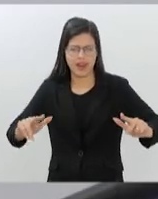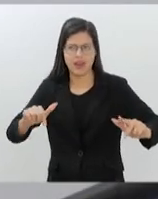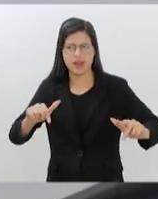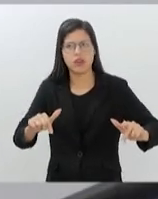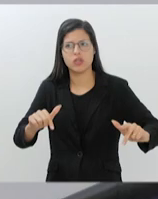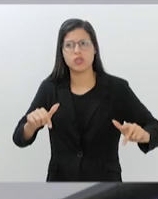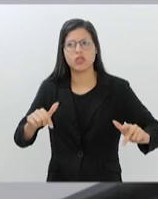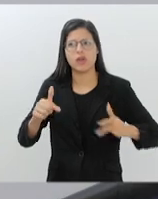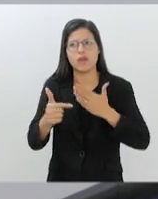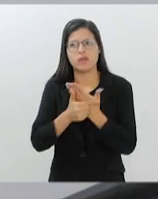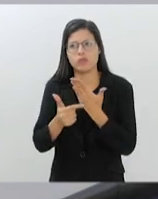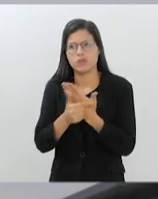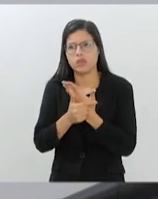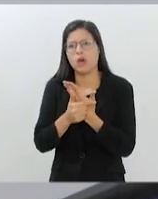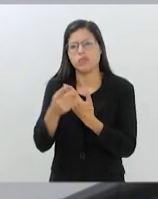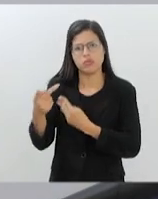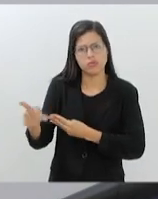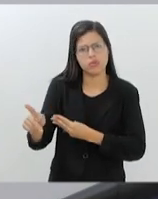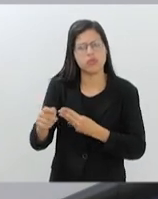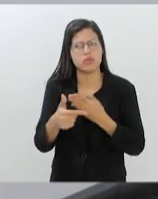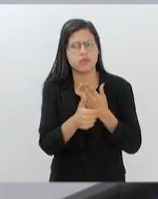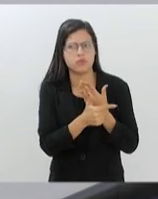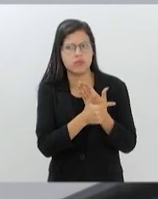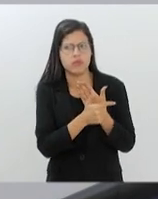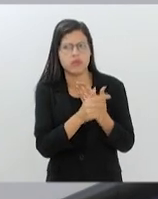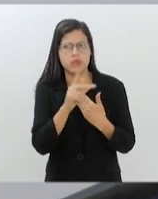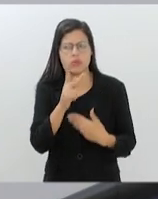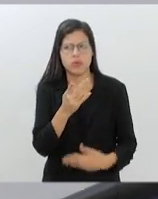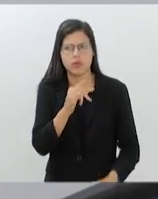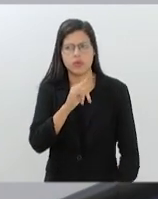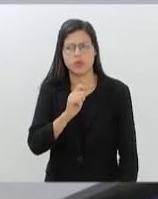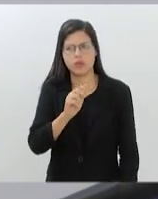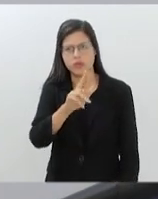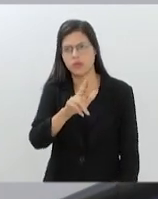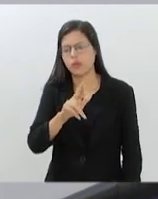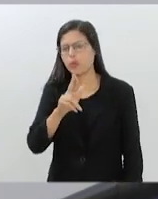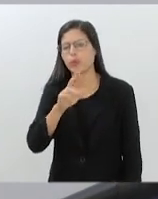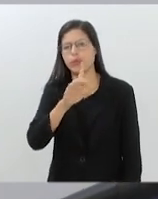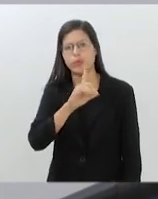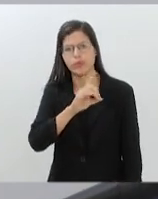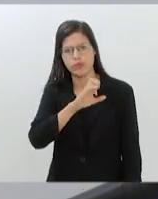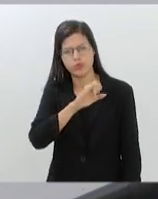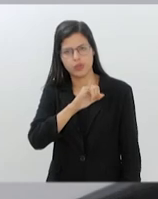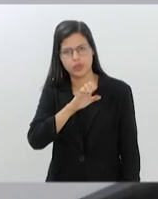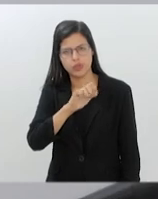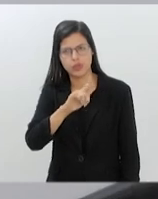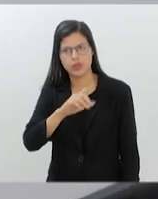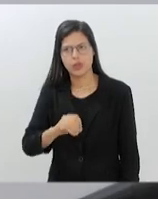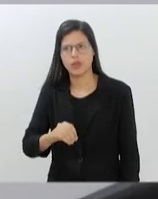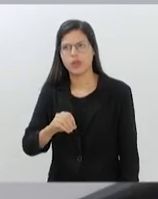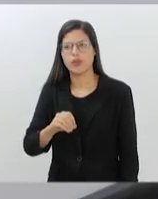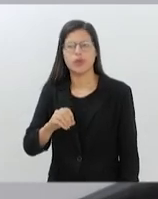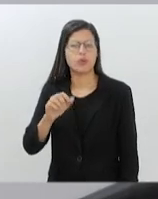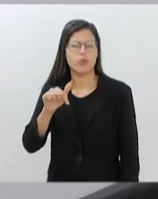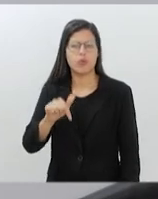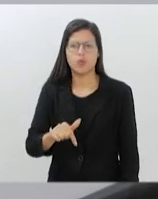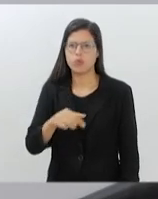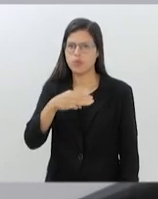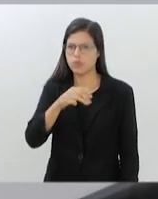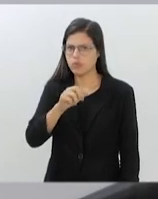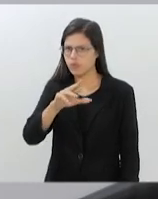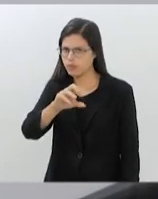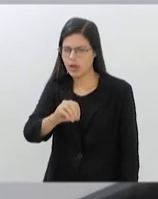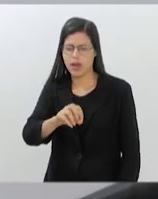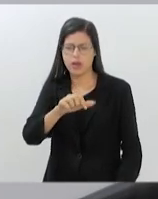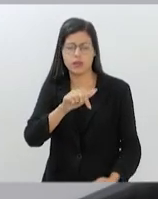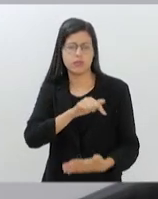o Senor Igor desempenho quanto da senhora Ana luí do Senor Diego Faro do Senor Mário Marques São